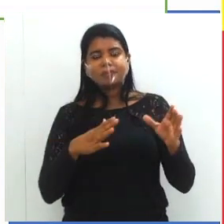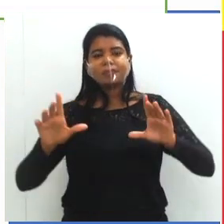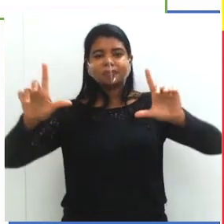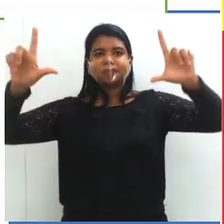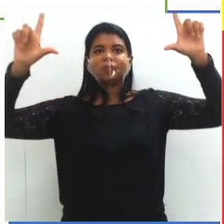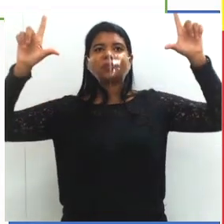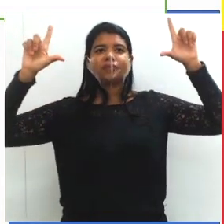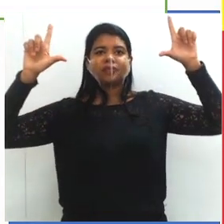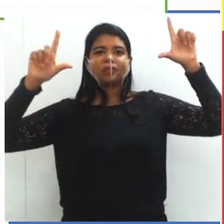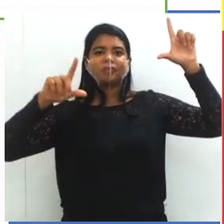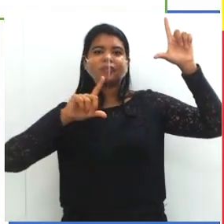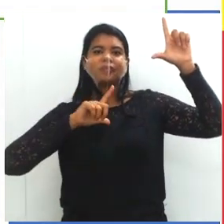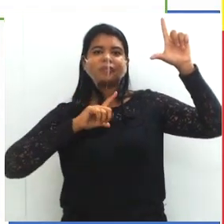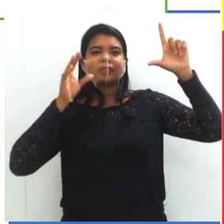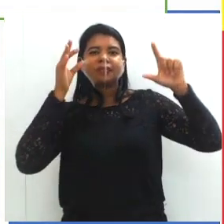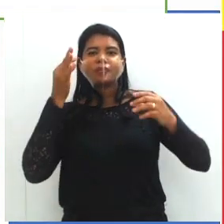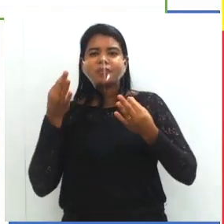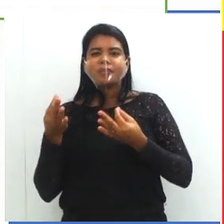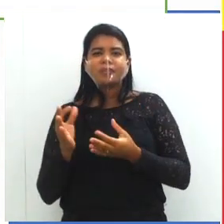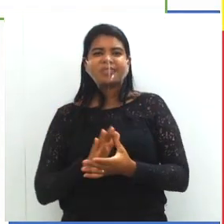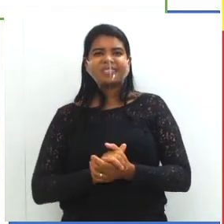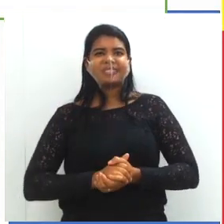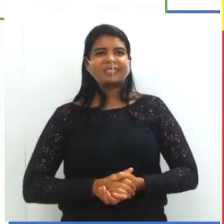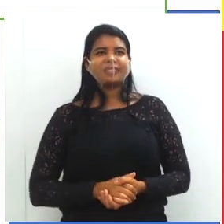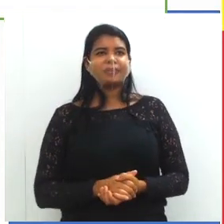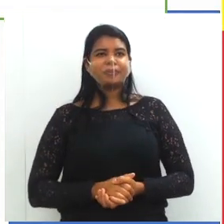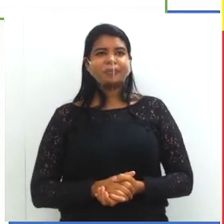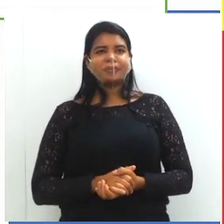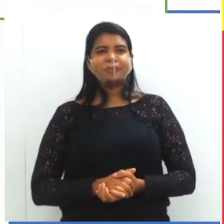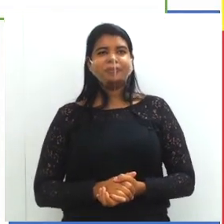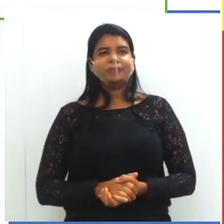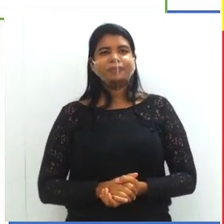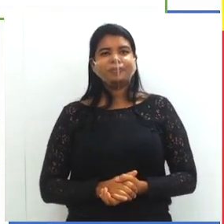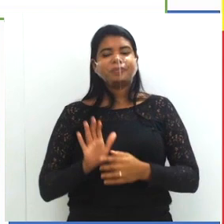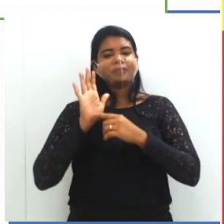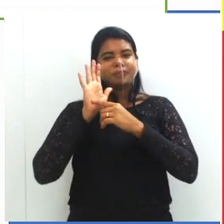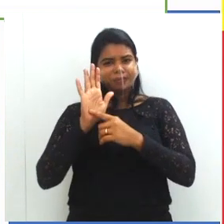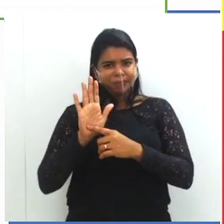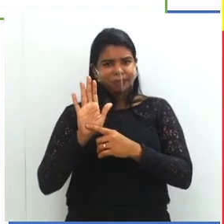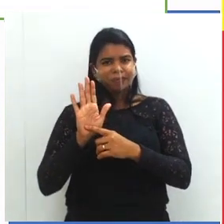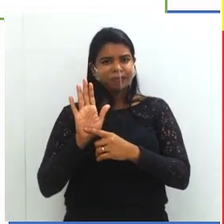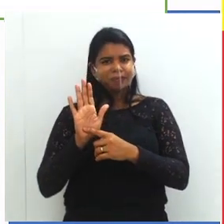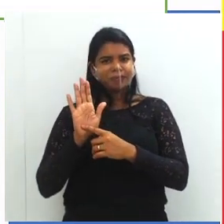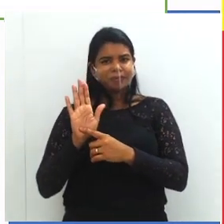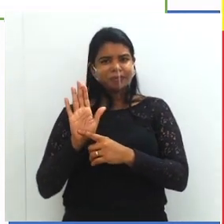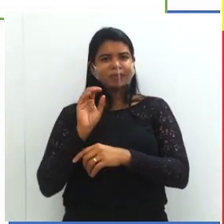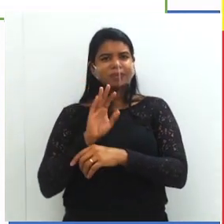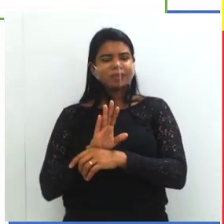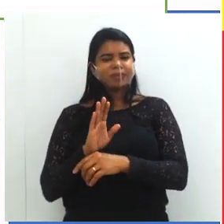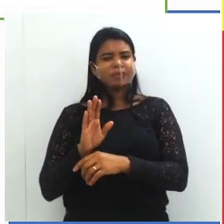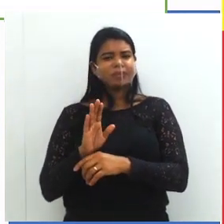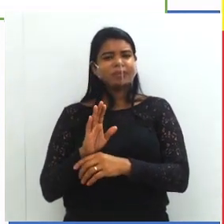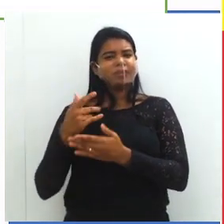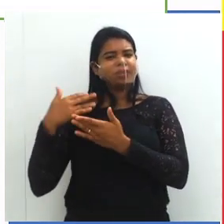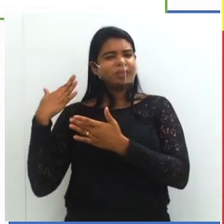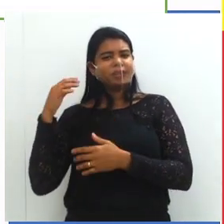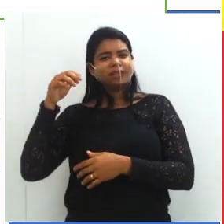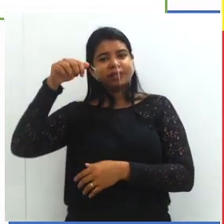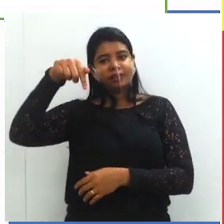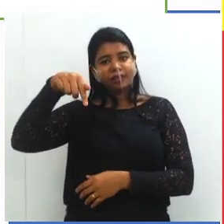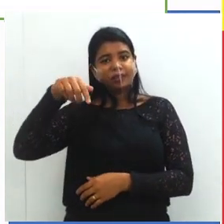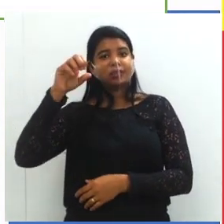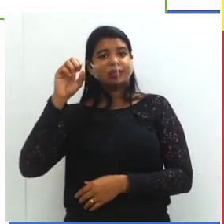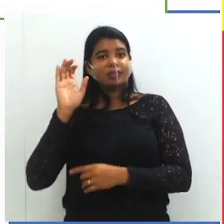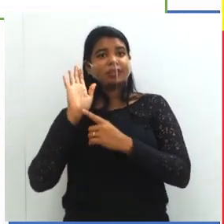tela nós temos aqui uma questão bem interessante. Veja só, essa tela, essa foto, aliás, é de 75 e